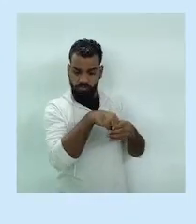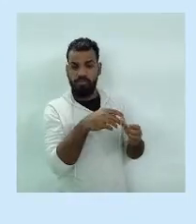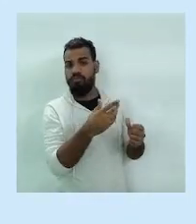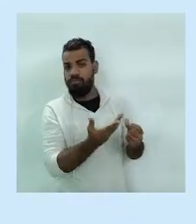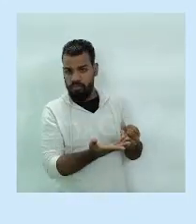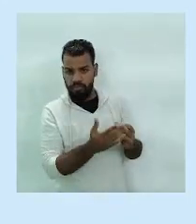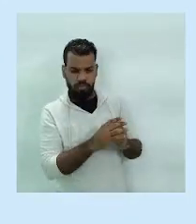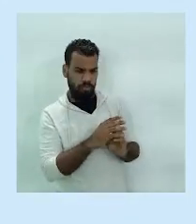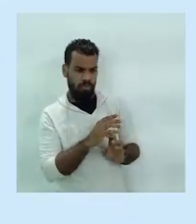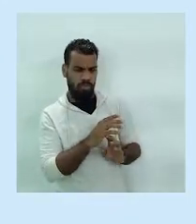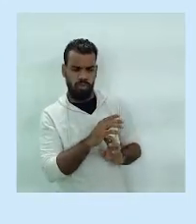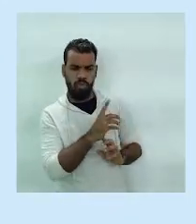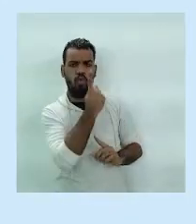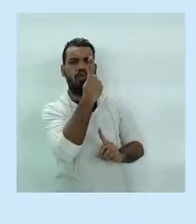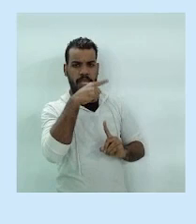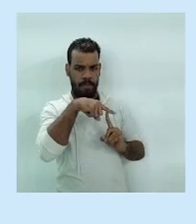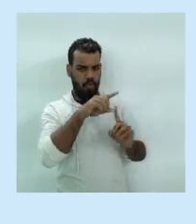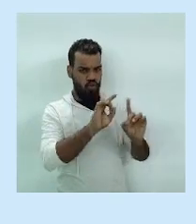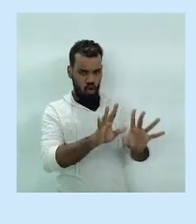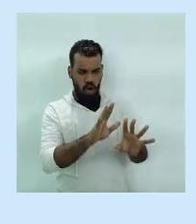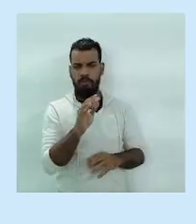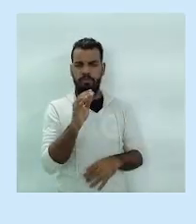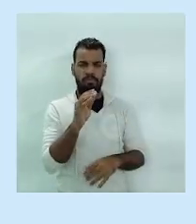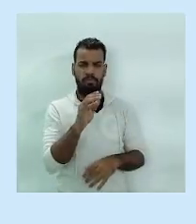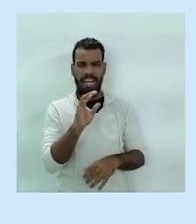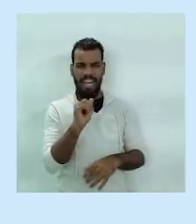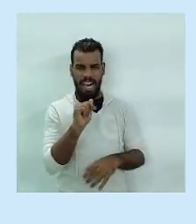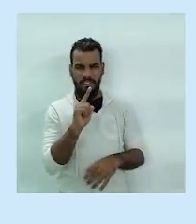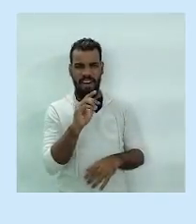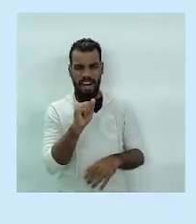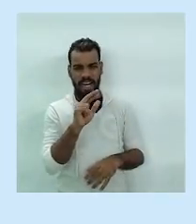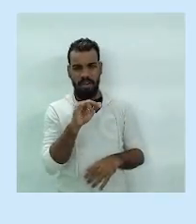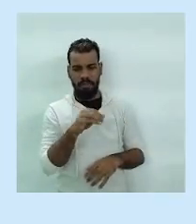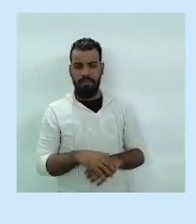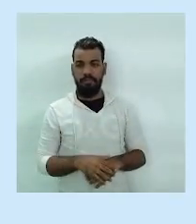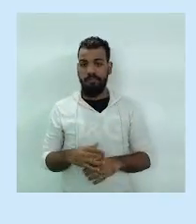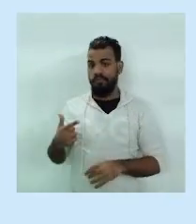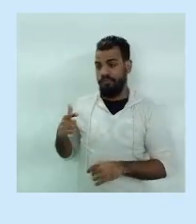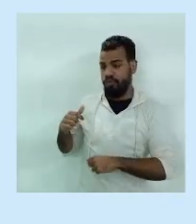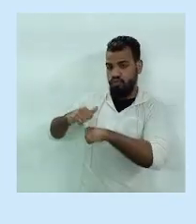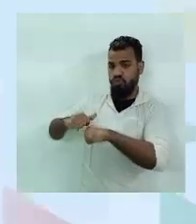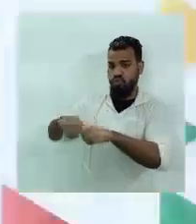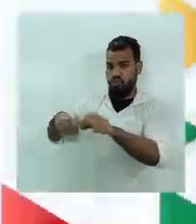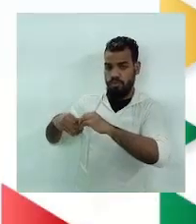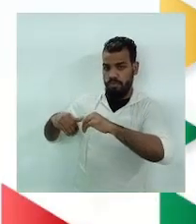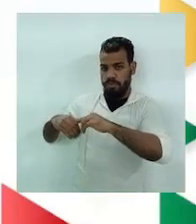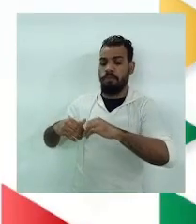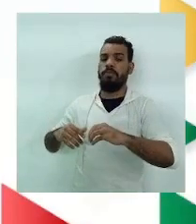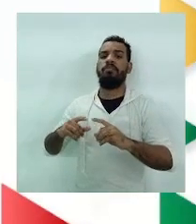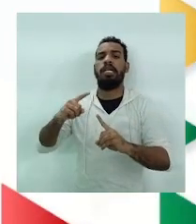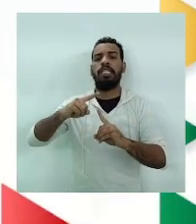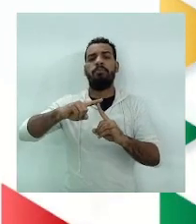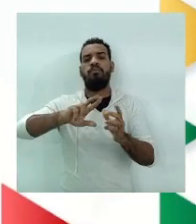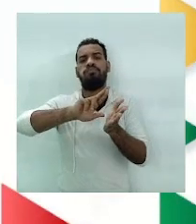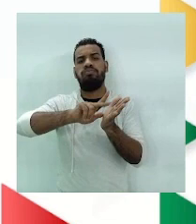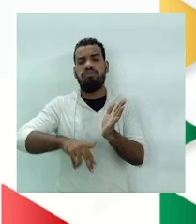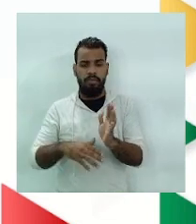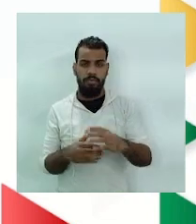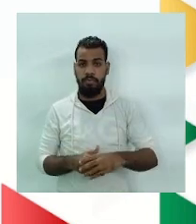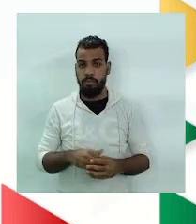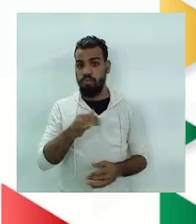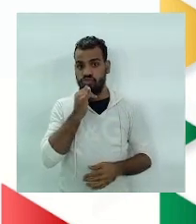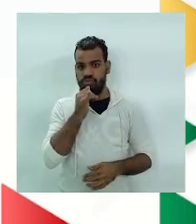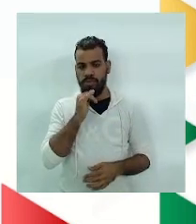constituída por um tipo de mineral, um exemplo é o calcário, e a rocha heterogênea é constituída por vários tipos de minerais, um exemplo